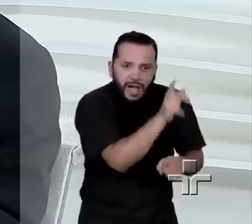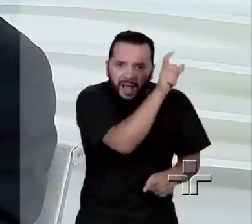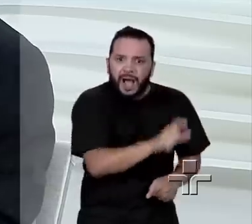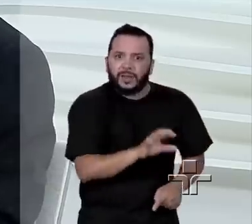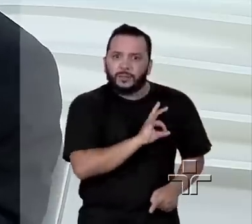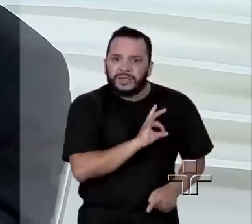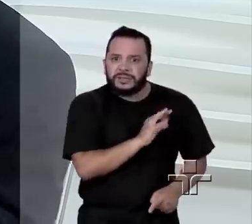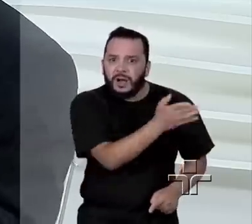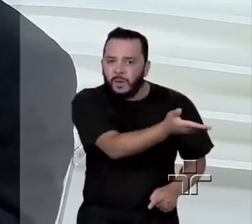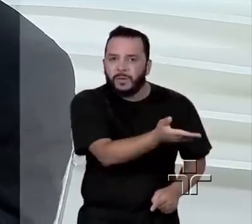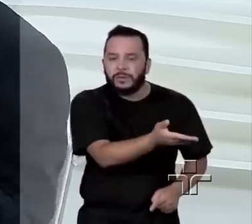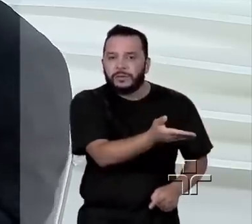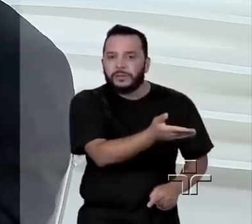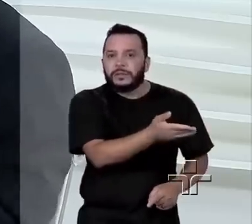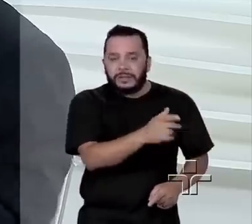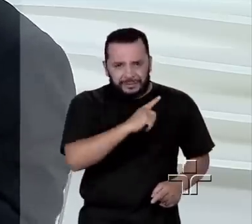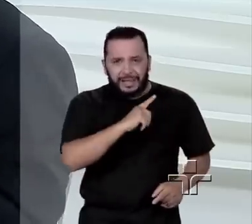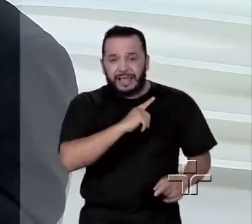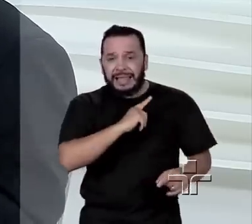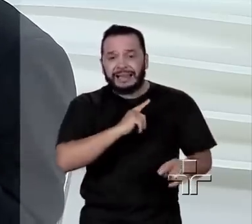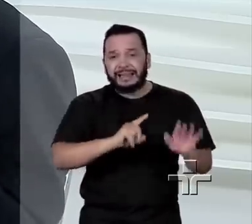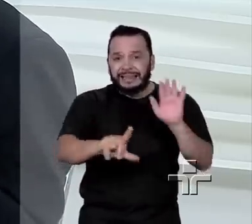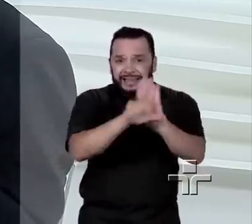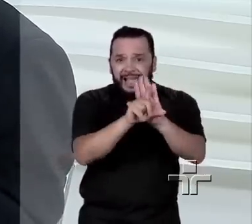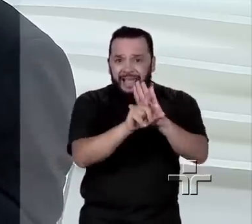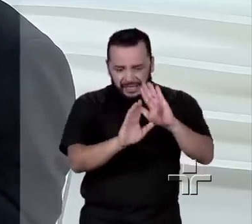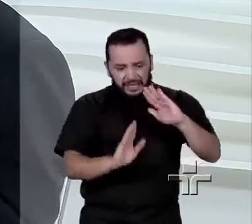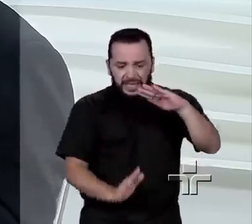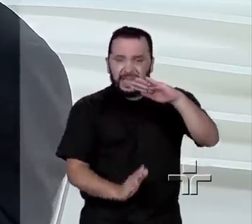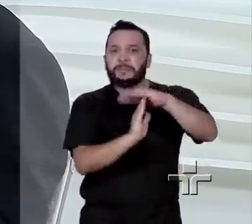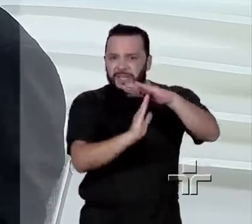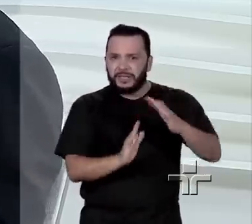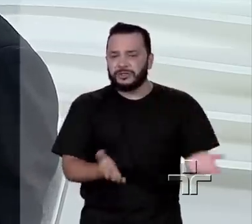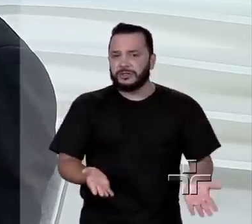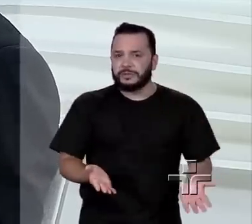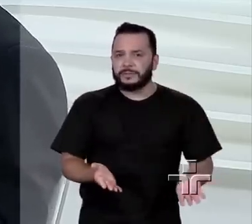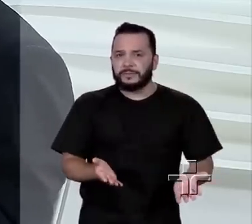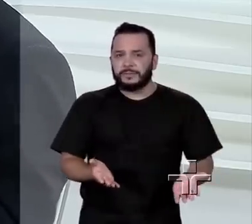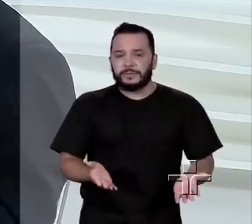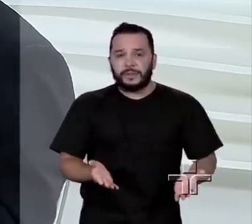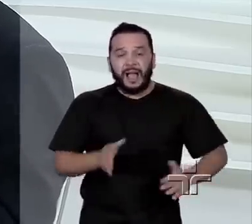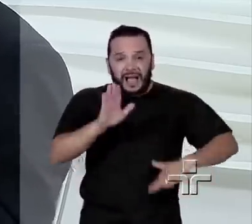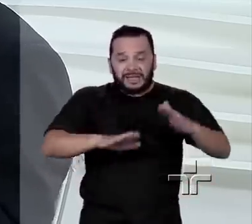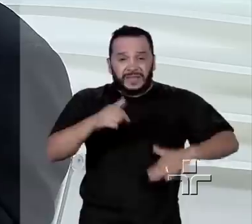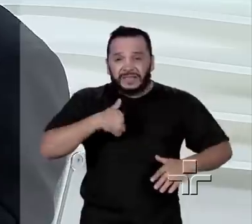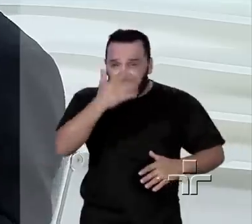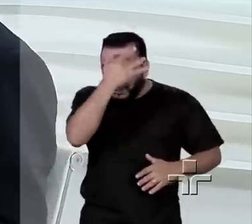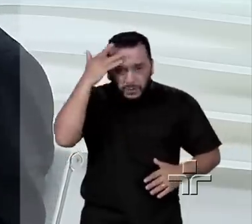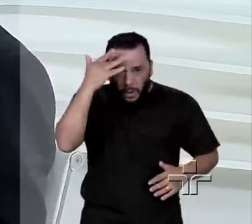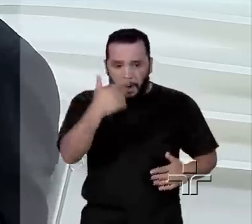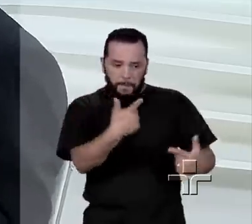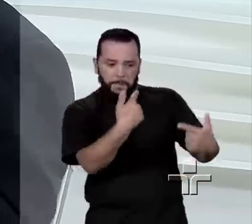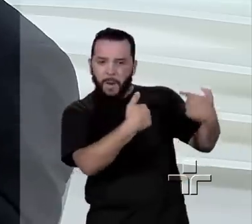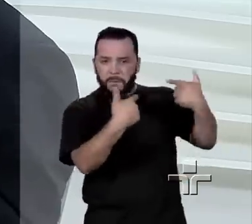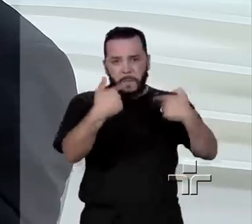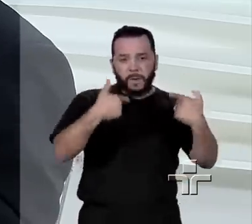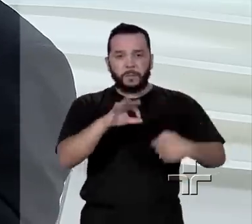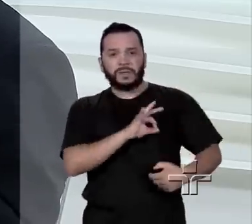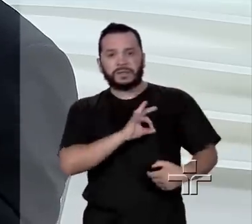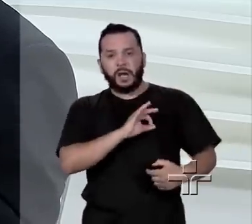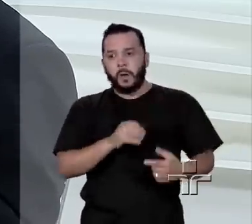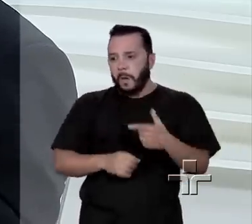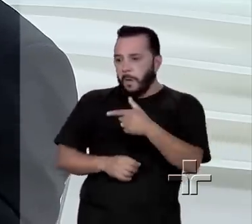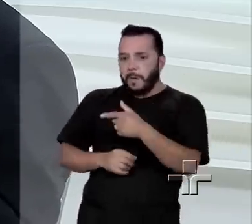e o limite da lei. Mas por que na hora que a gente fala em ampliar a garantia daquele que está morrendo defendendo a sociedade, nós temos